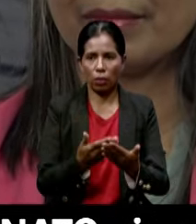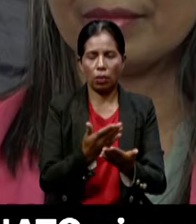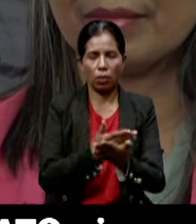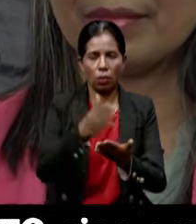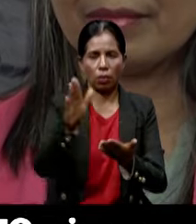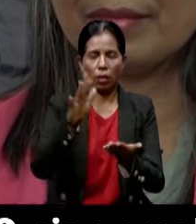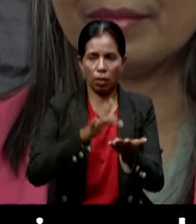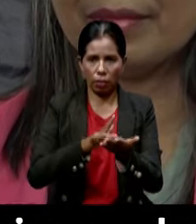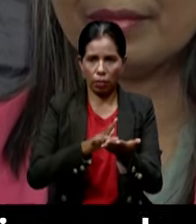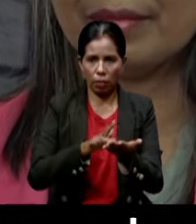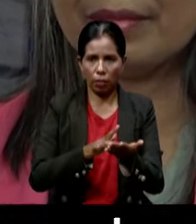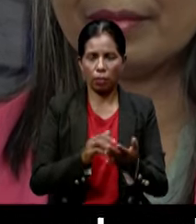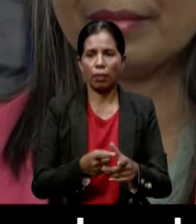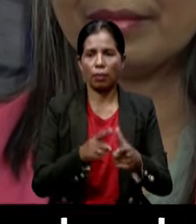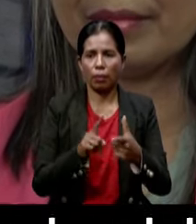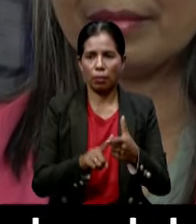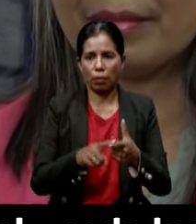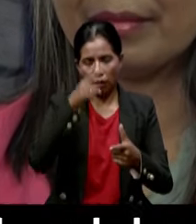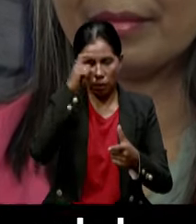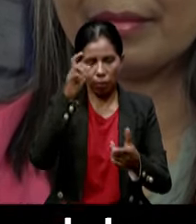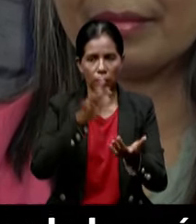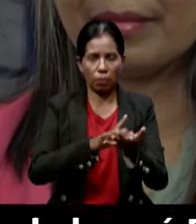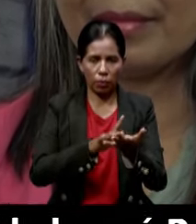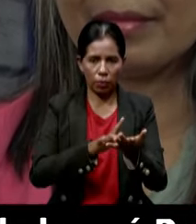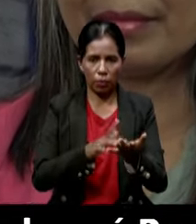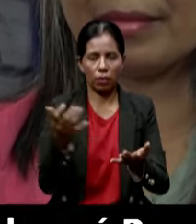Moruk. Só sai em Moruk, né? Também estoque da Neve, mas